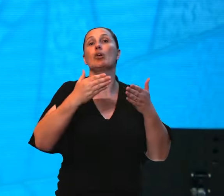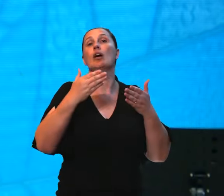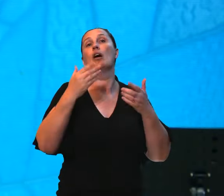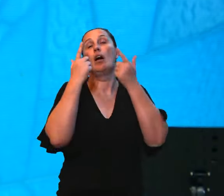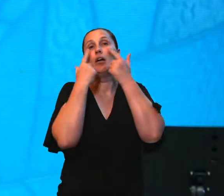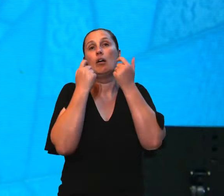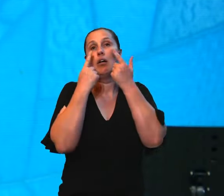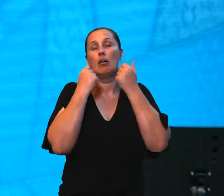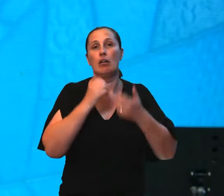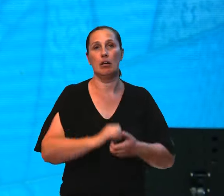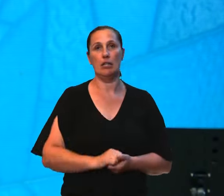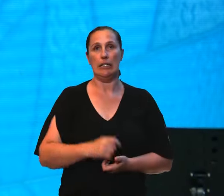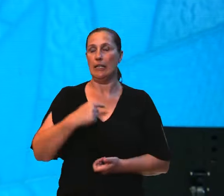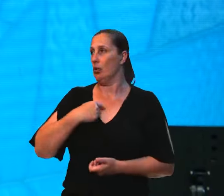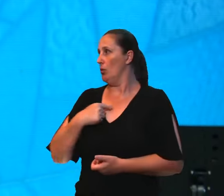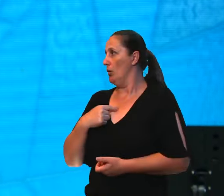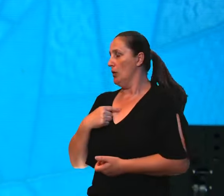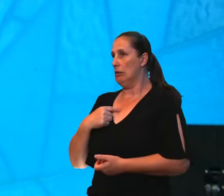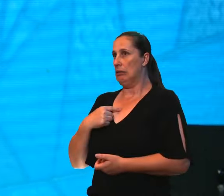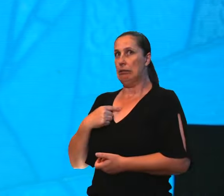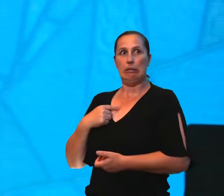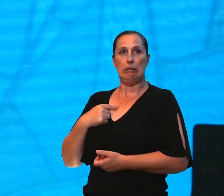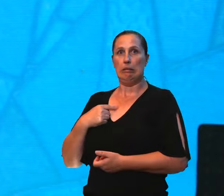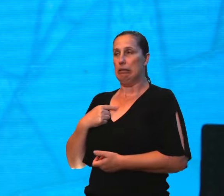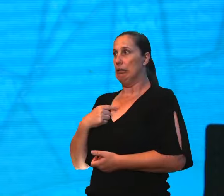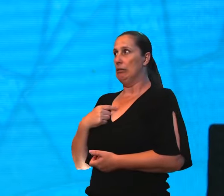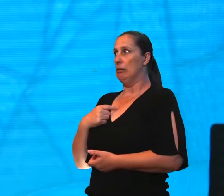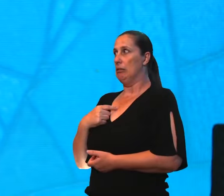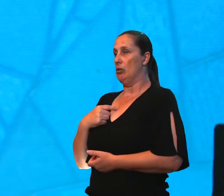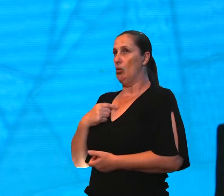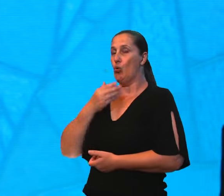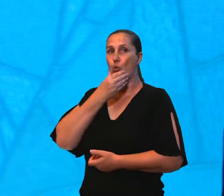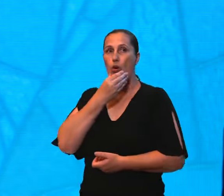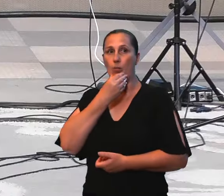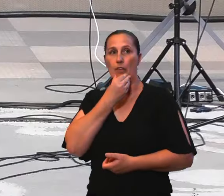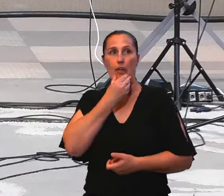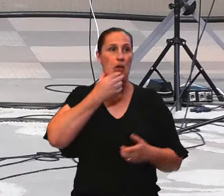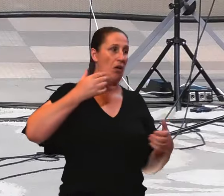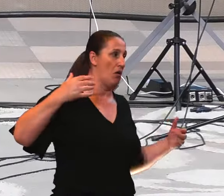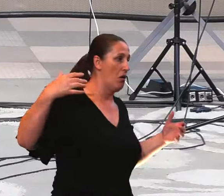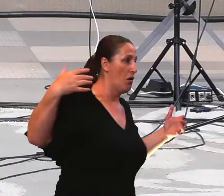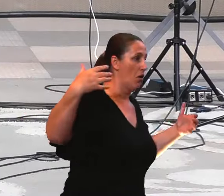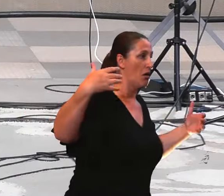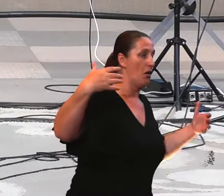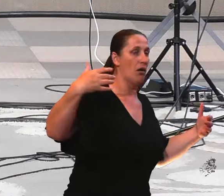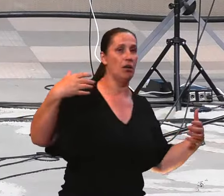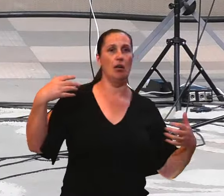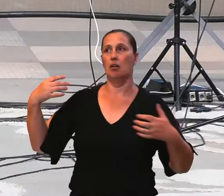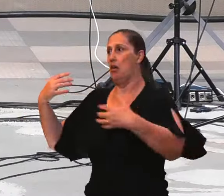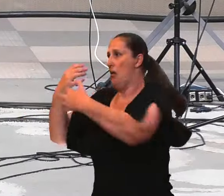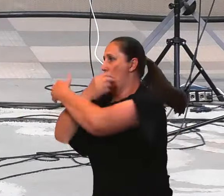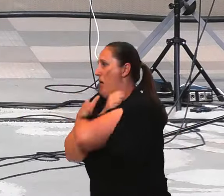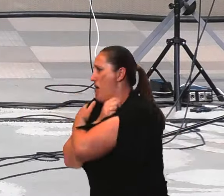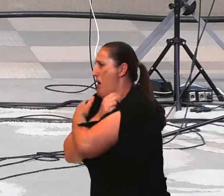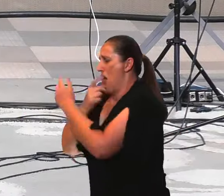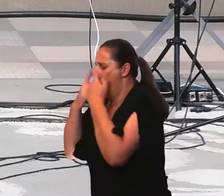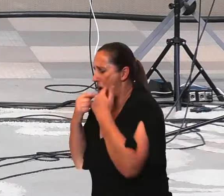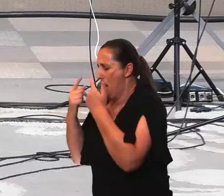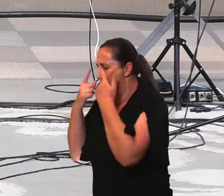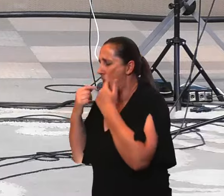fiquei em pânico quando eu vejo alguém chorando eu eu eu não sei o que eu faço e aí ele veio me abraçou botou a cara dele aqui me lavou de chorar e nass